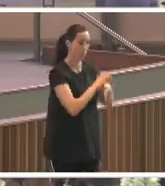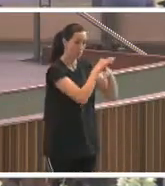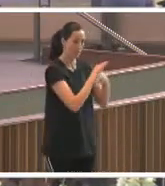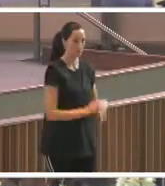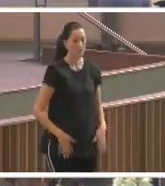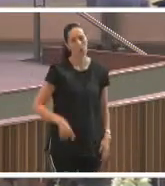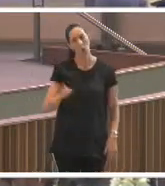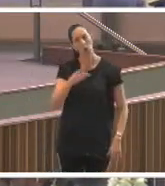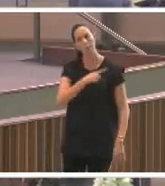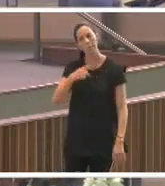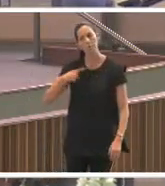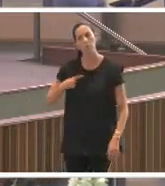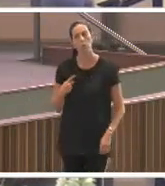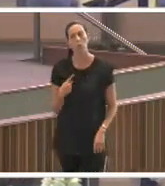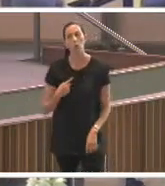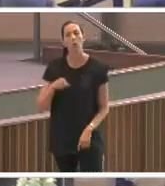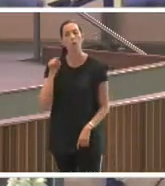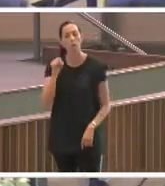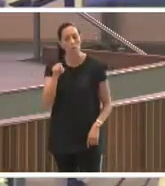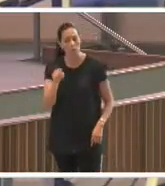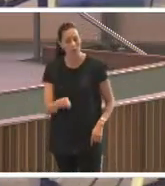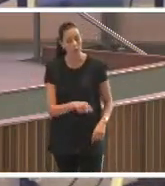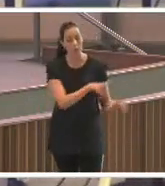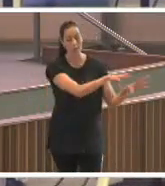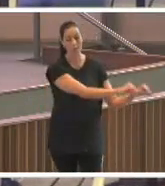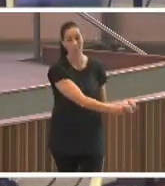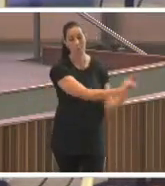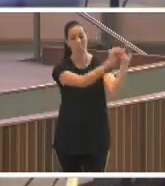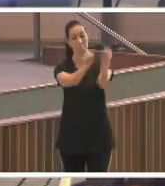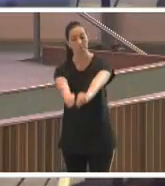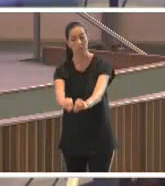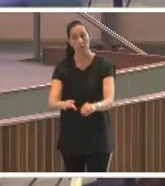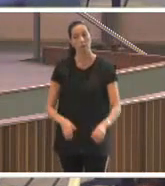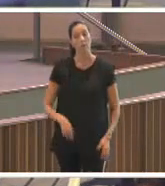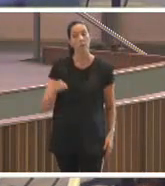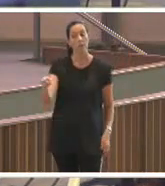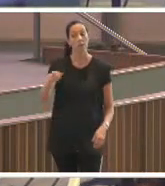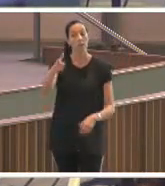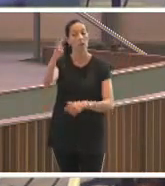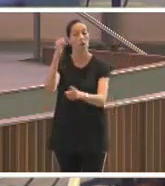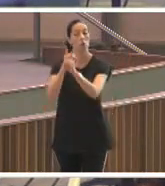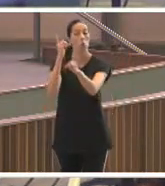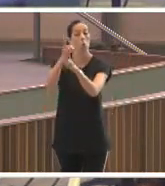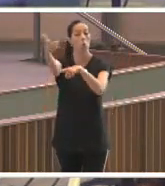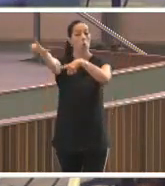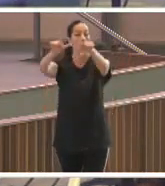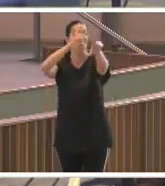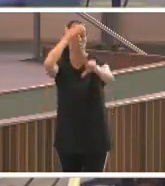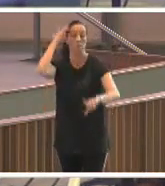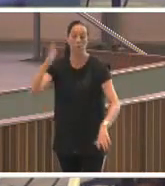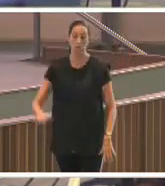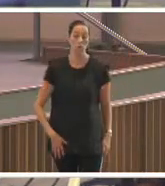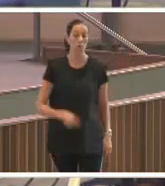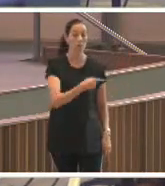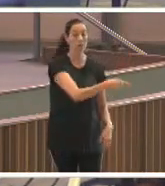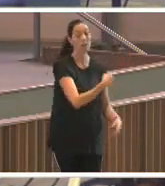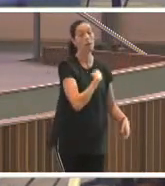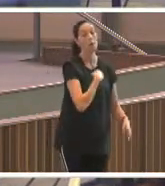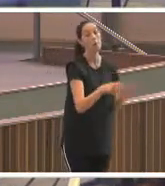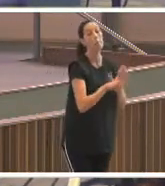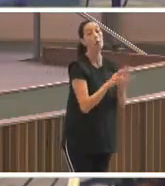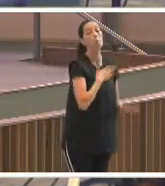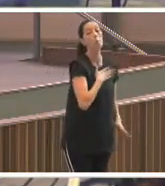O senhor está tirando os meus liderados para colocar em outro lugar, o senhor arrume outros. E aí eu fiquei pensando: olha